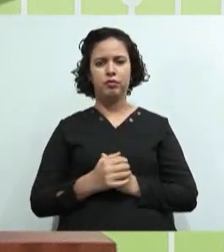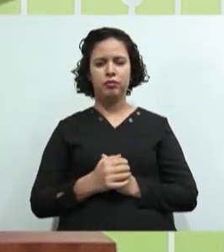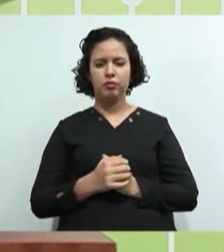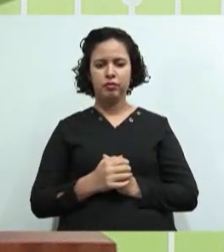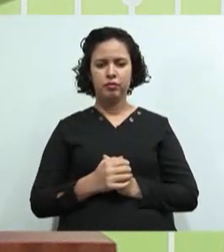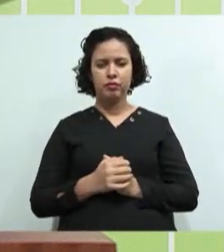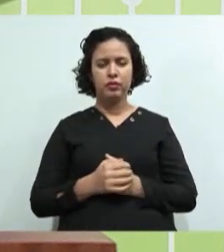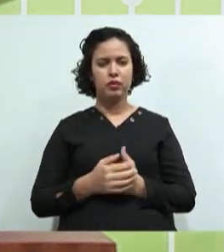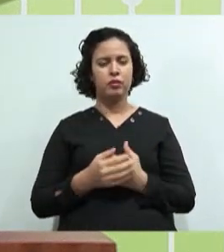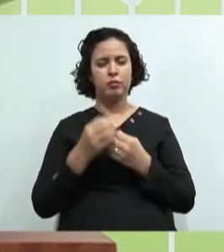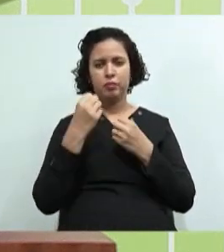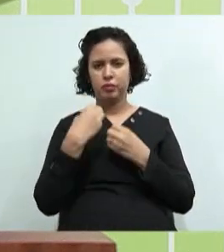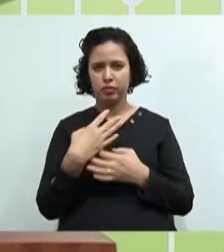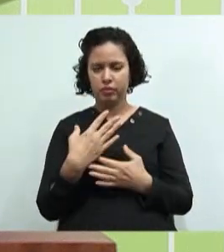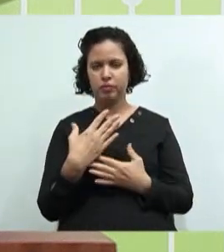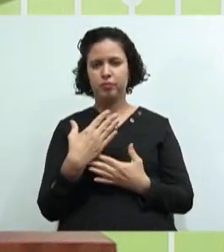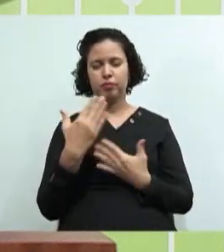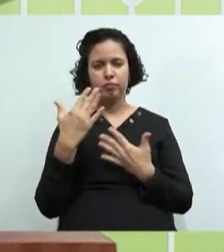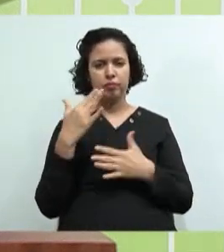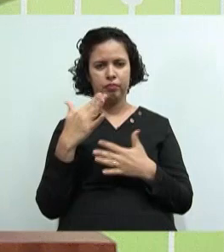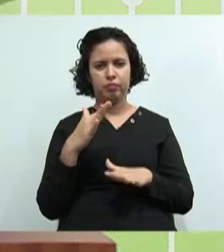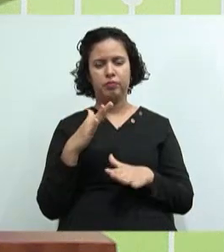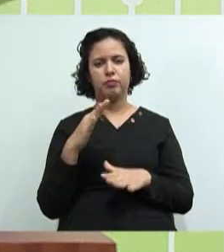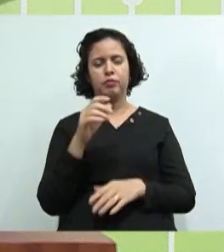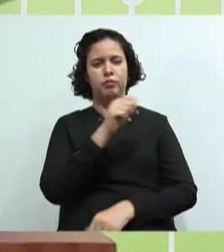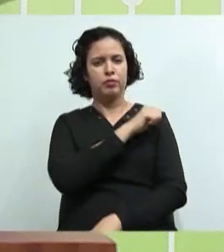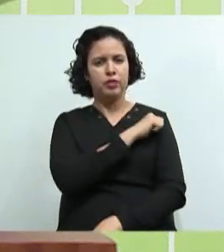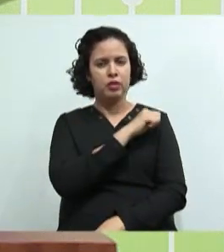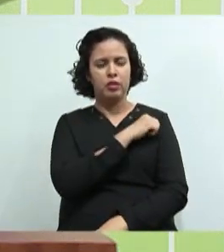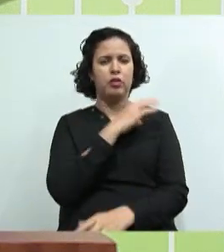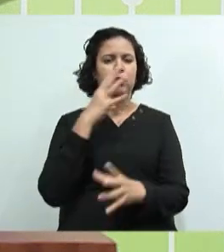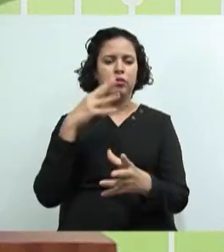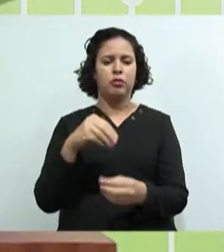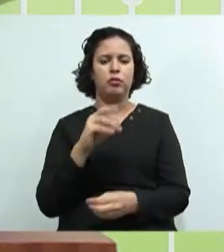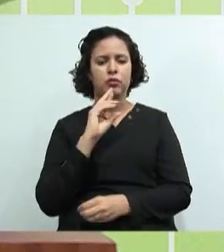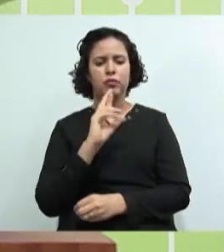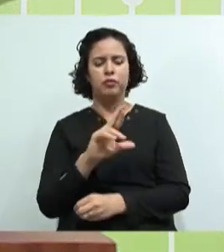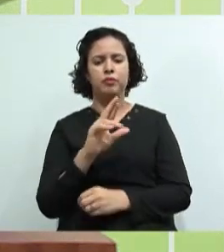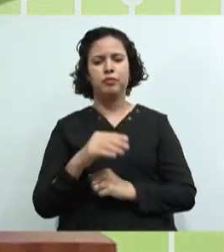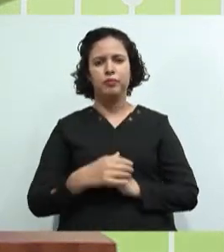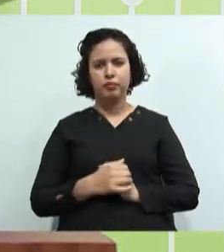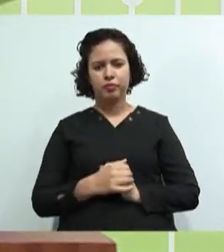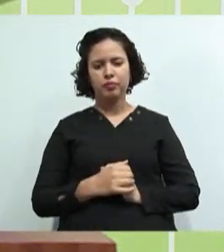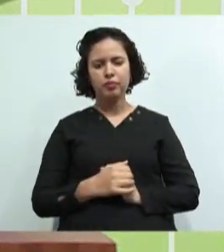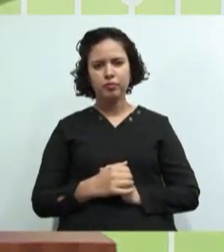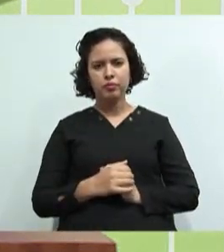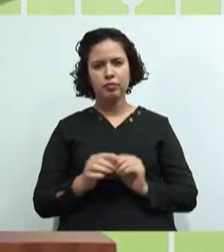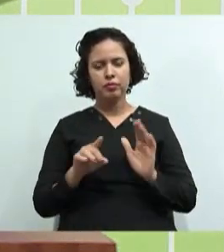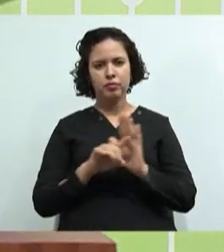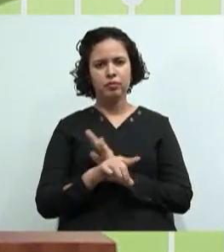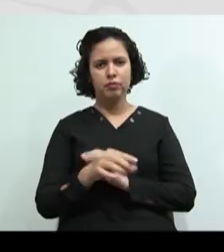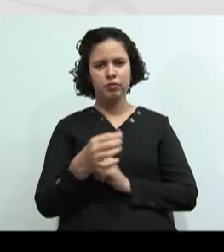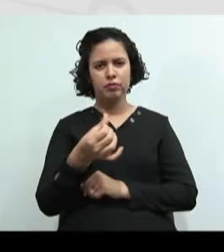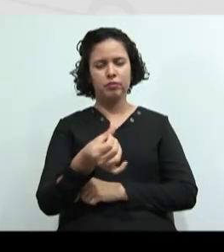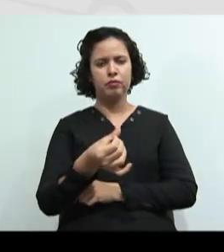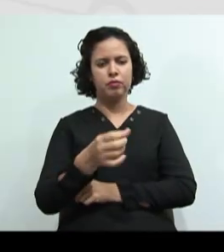Parabéns aos alunos aí da professora Maria Rus, todos os outros que responderam também a letra A. Vamos para a questão número 5, coloca aí na